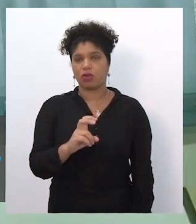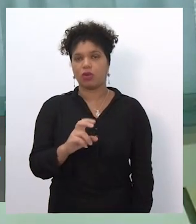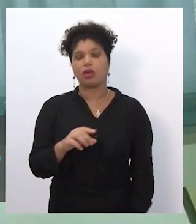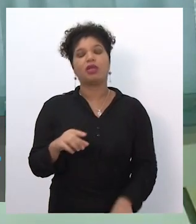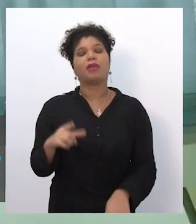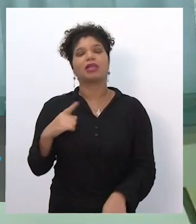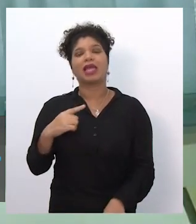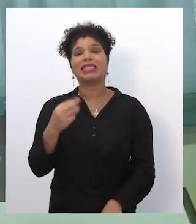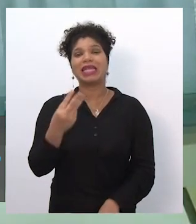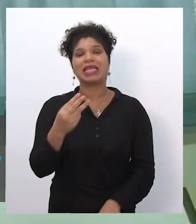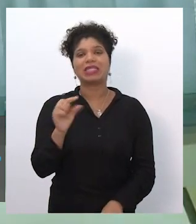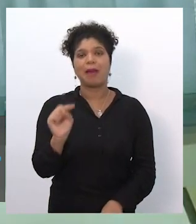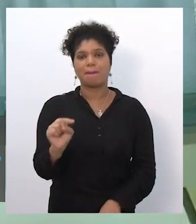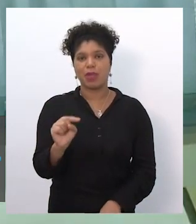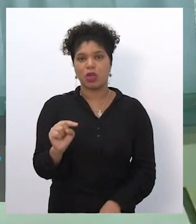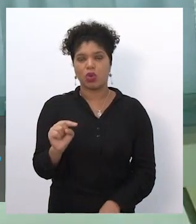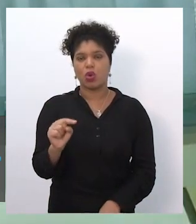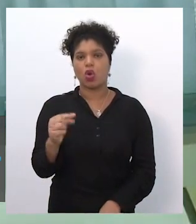o